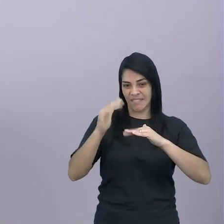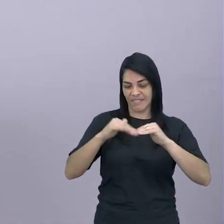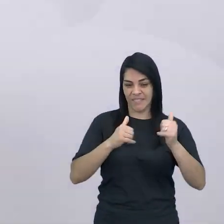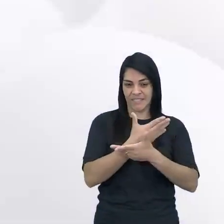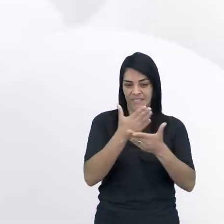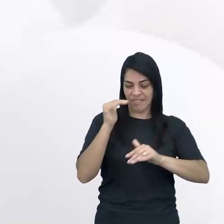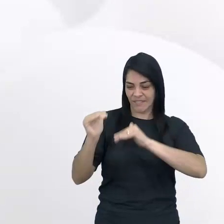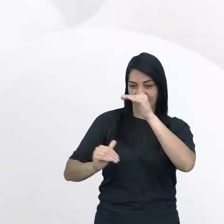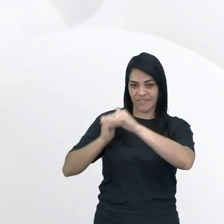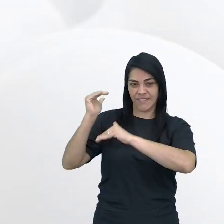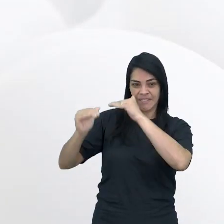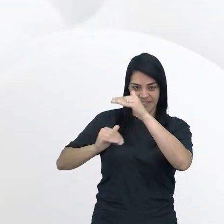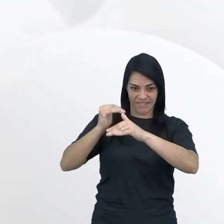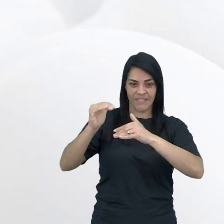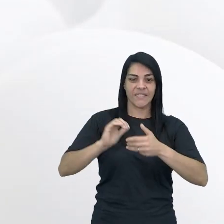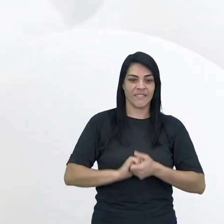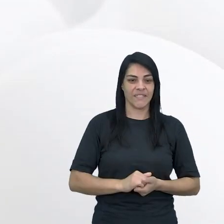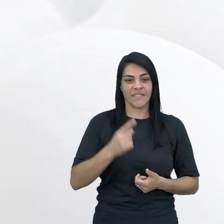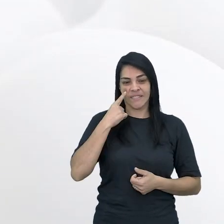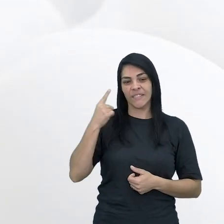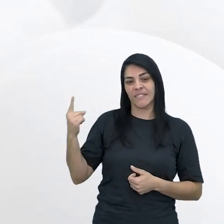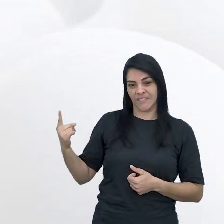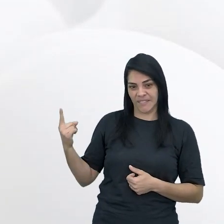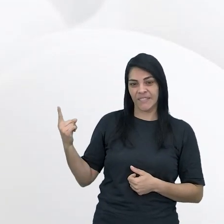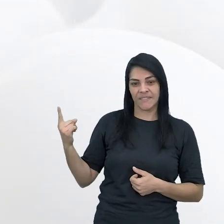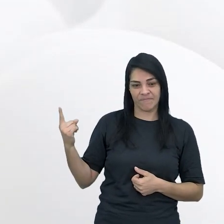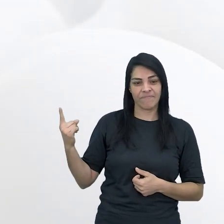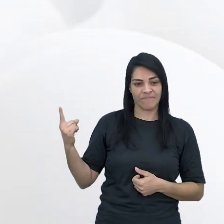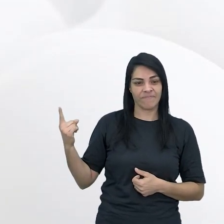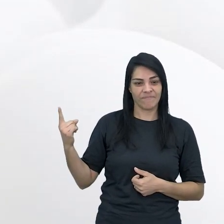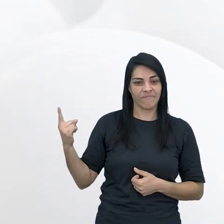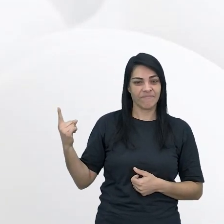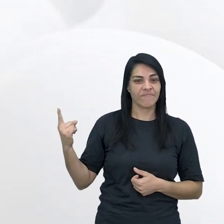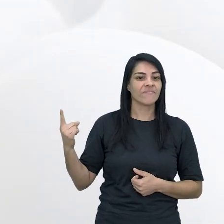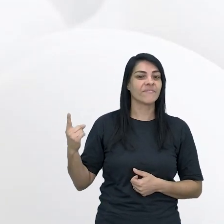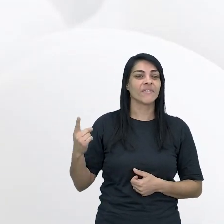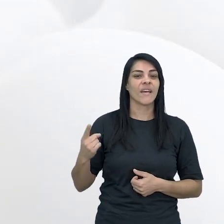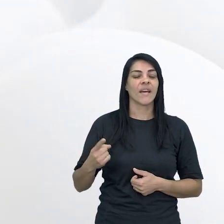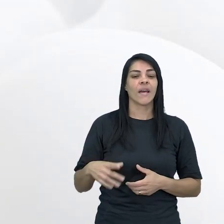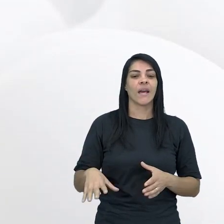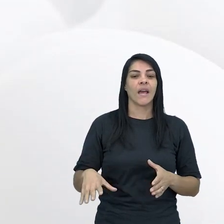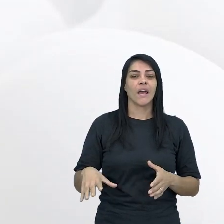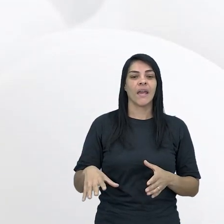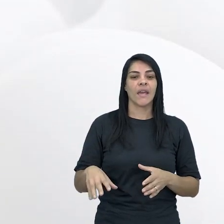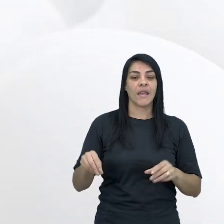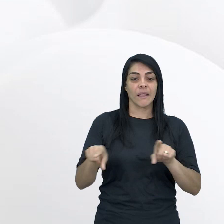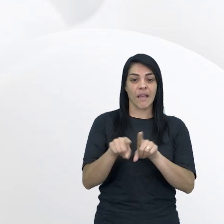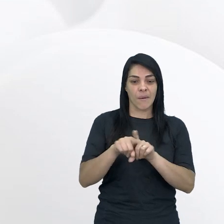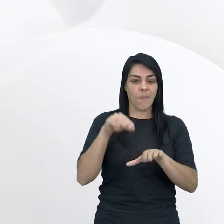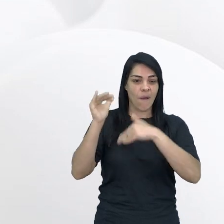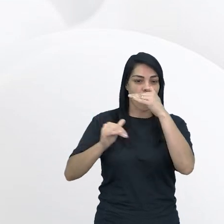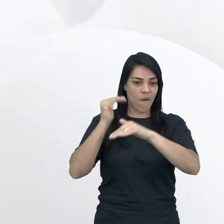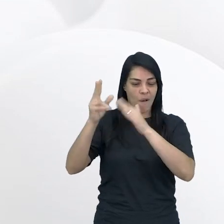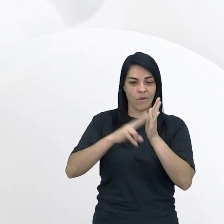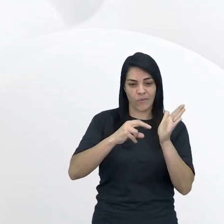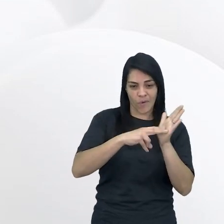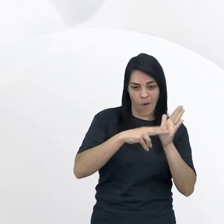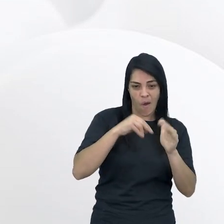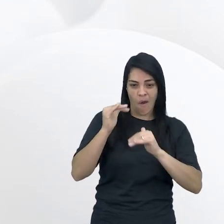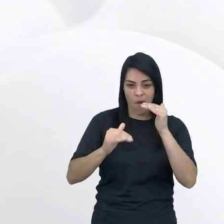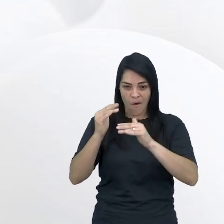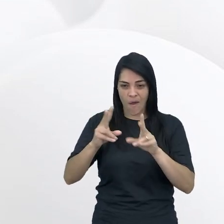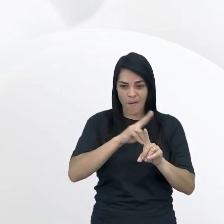vai desenvolver aí tanto competências cognitivas, aquisição de vocabulário, desenvolvimento da percepção,